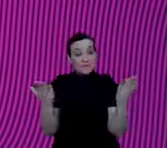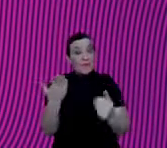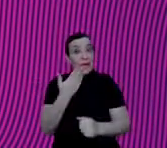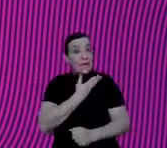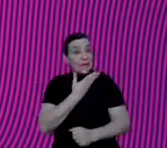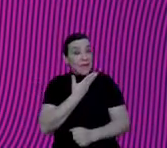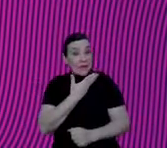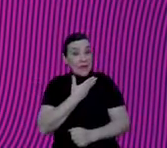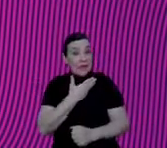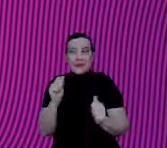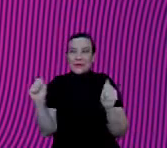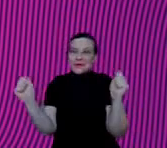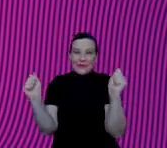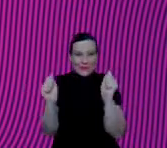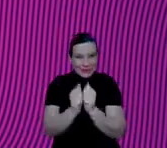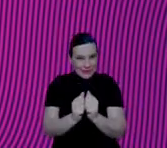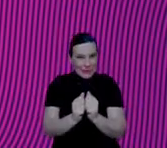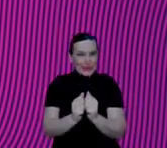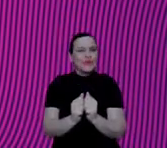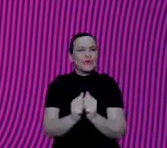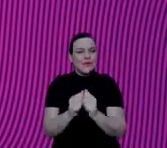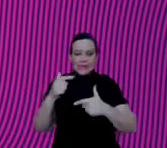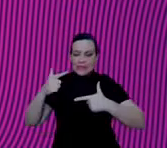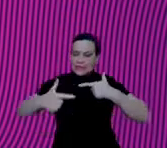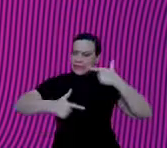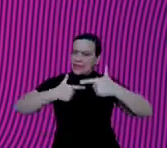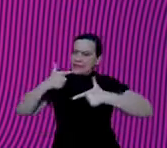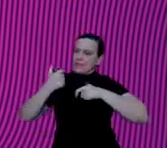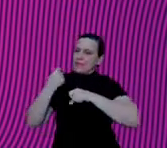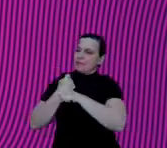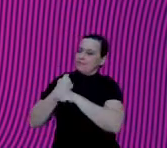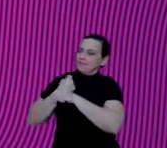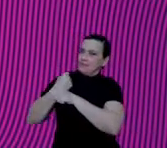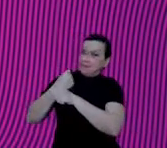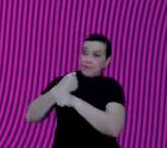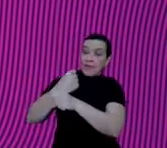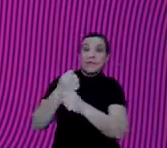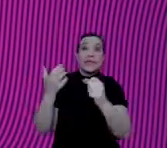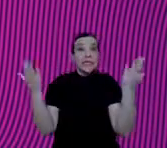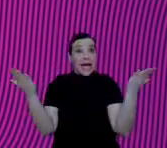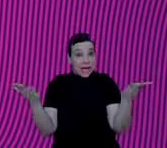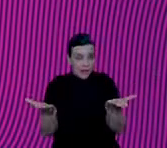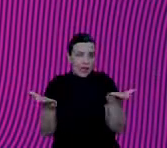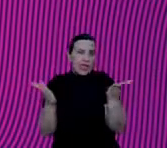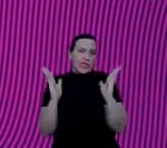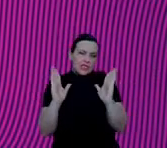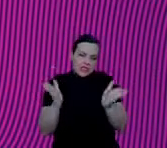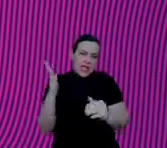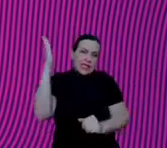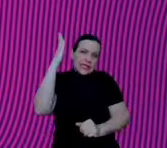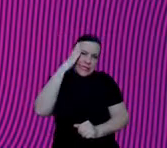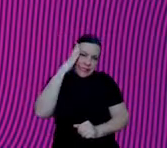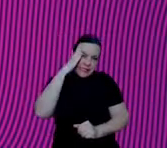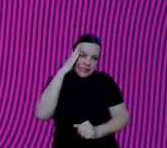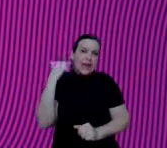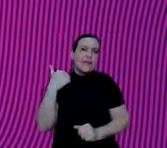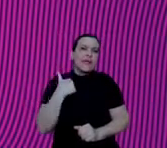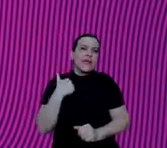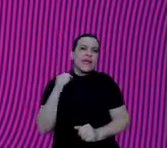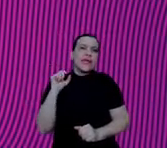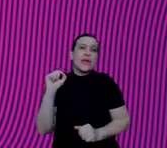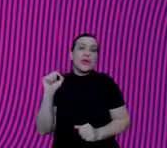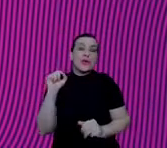poder coroar esse trabalho de muitos anos. Eu agora, como você sabe, eu estou mais focado nas